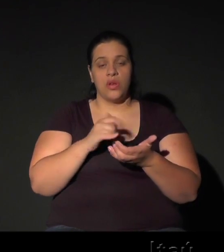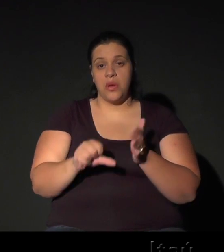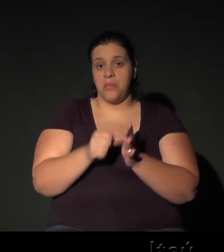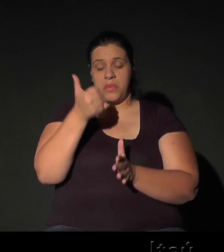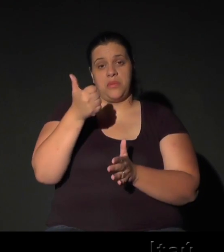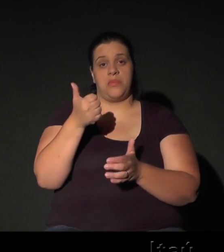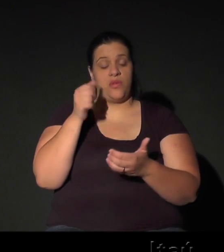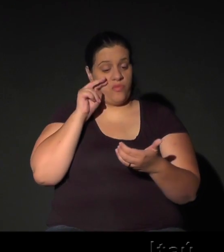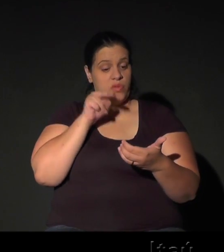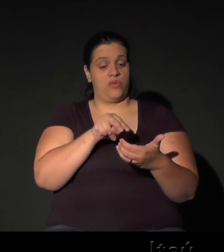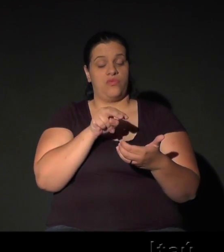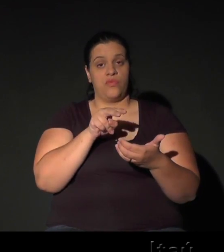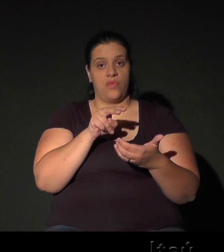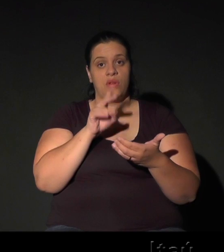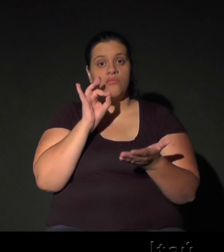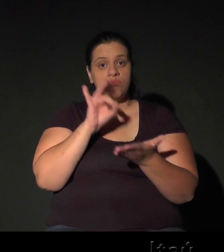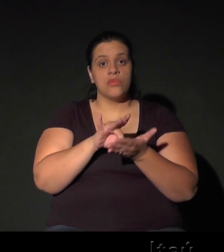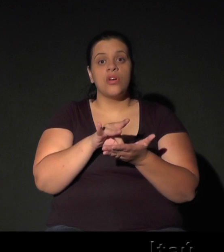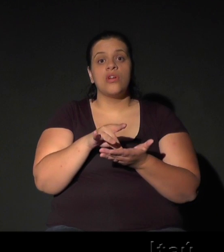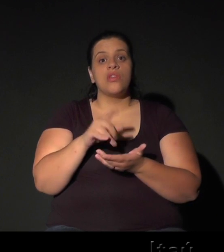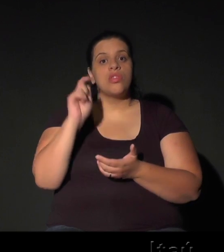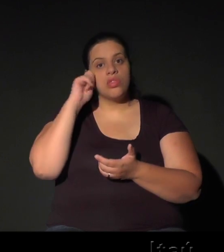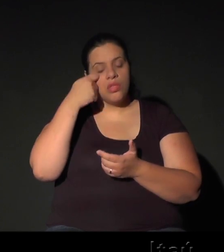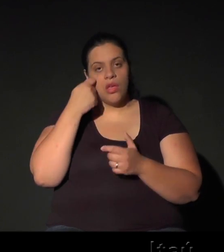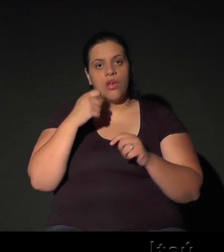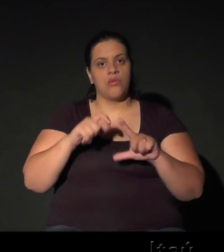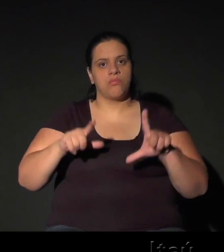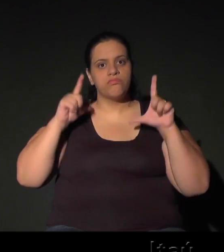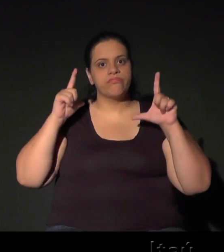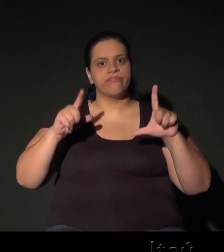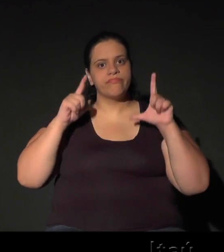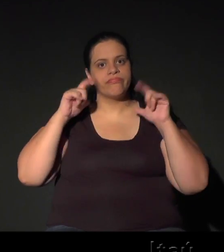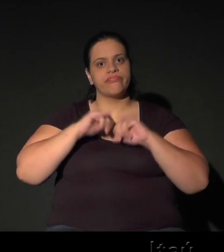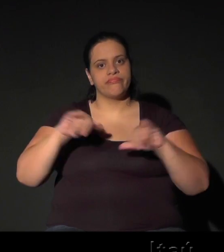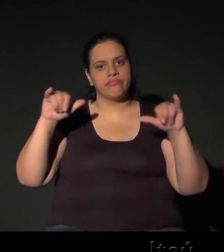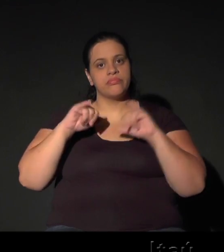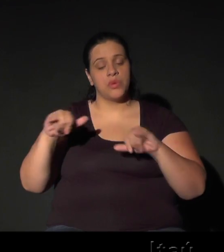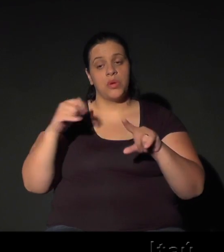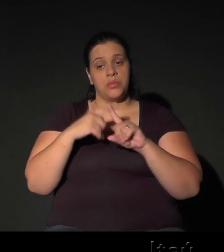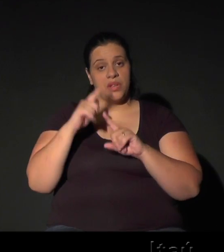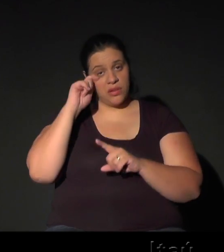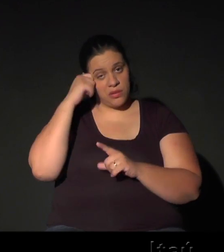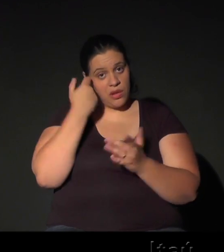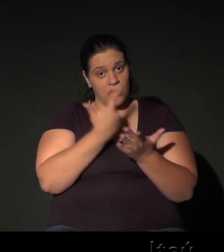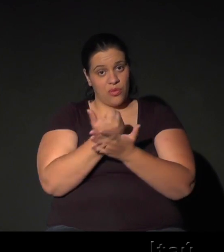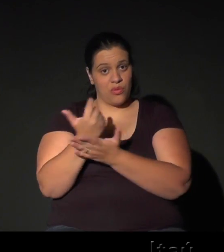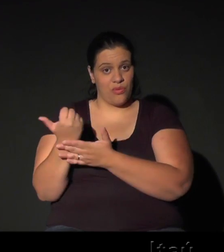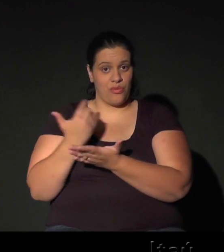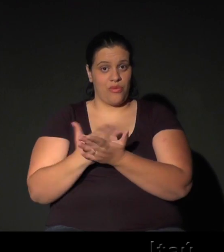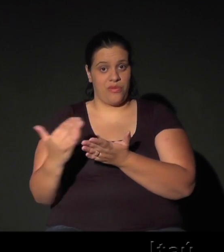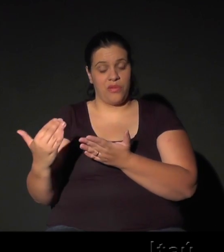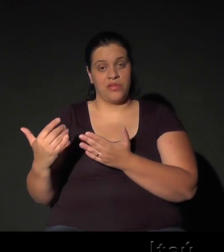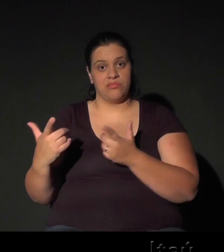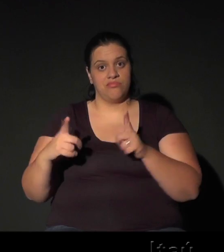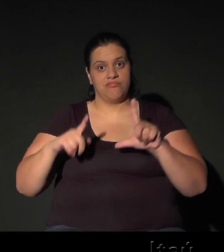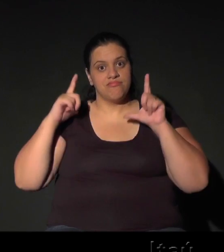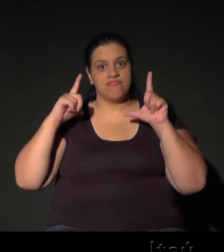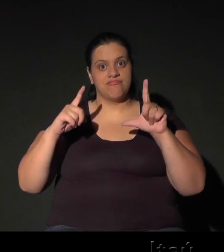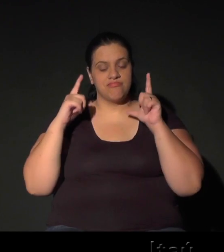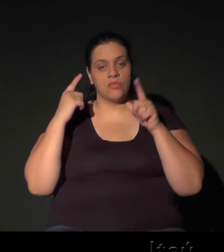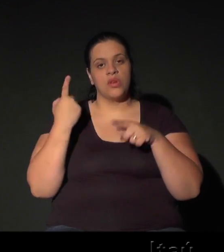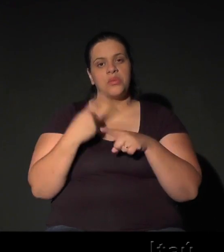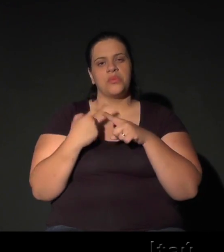primeira vez que a gente via de forma mais massiva os negros aparecendo na publicidade como consumidores então é como se né você